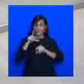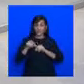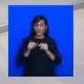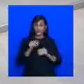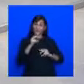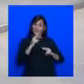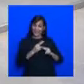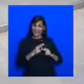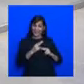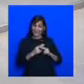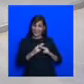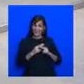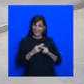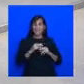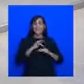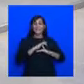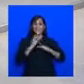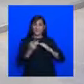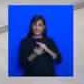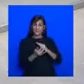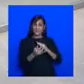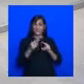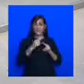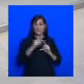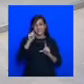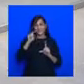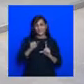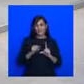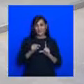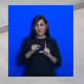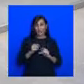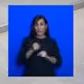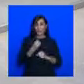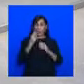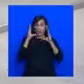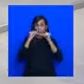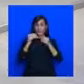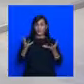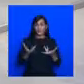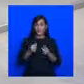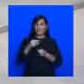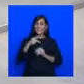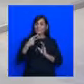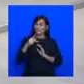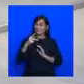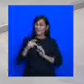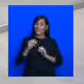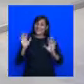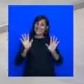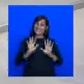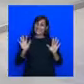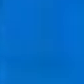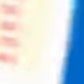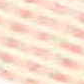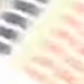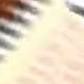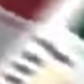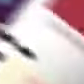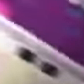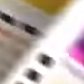noite das Loterias Caixa através das mídias sociais da Caixa e da Rede TV. Uma ótima noite para você e até mais!